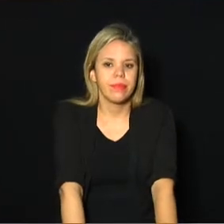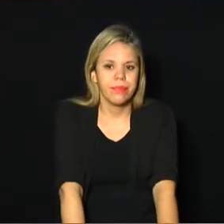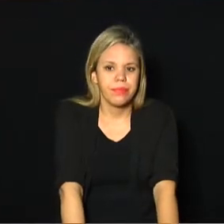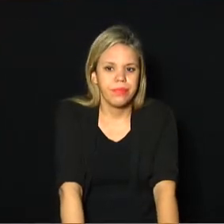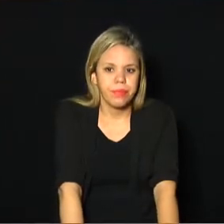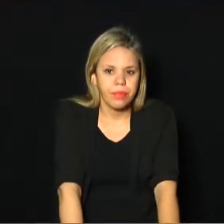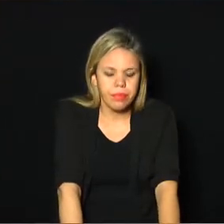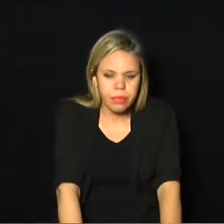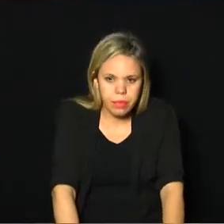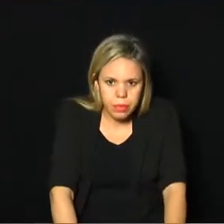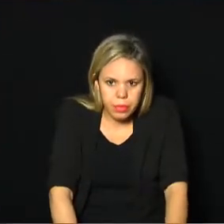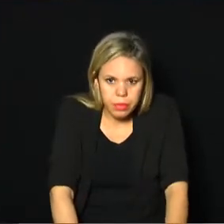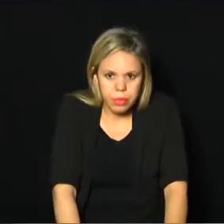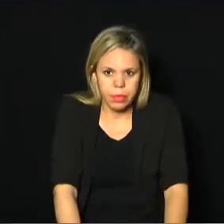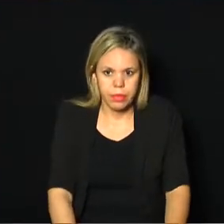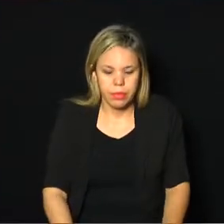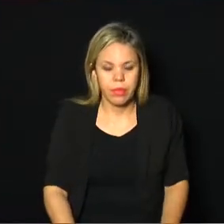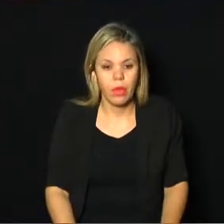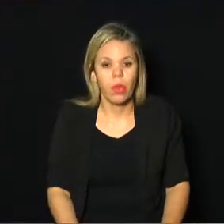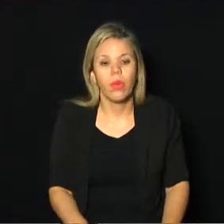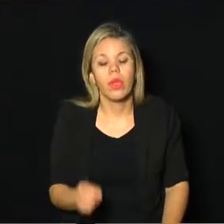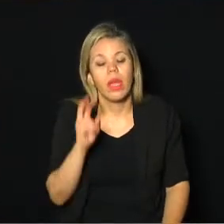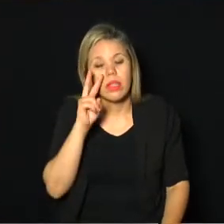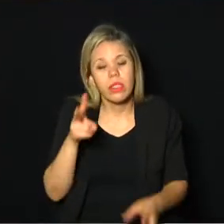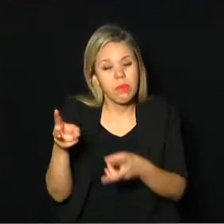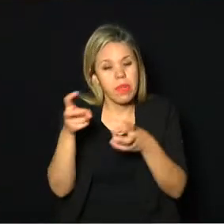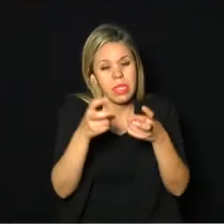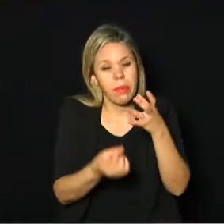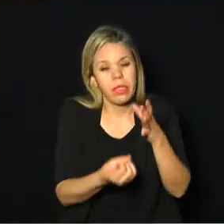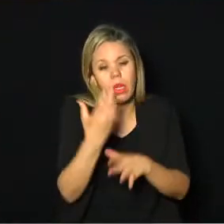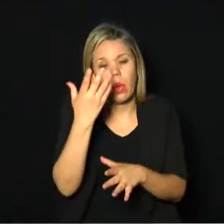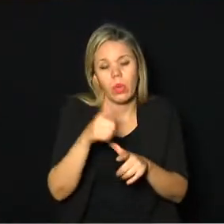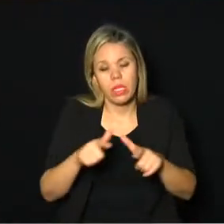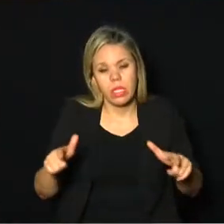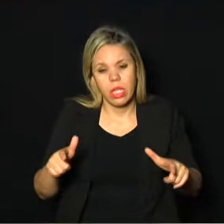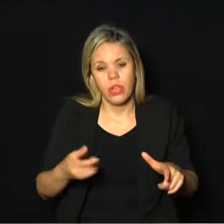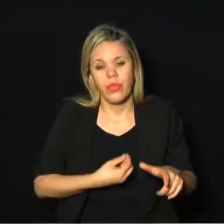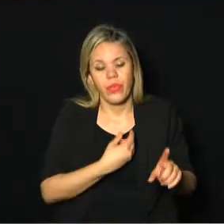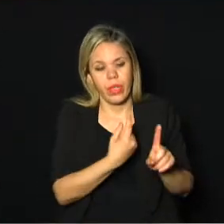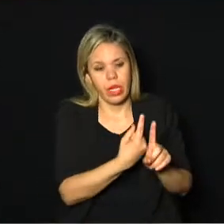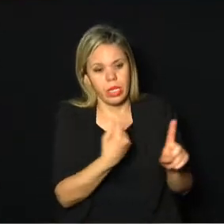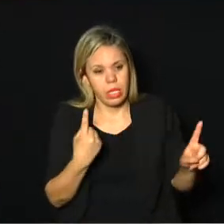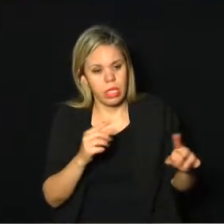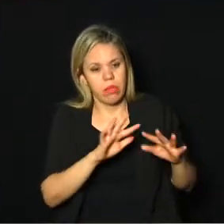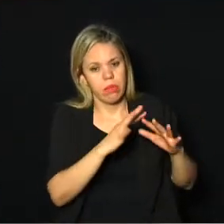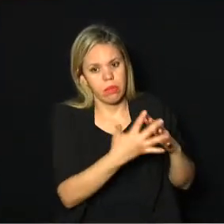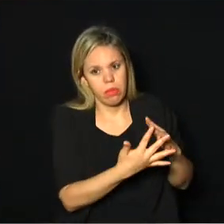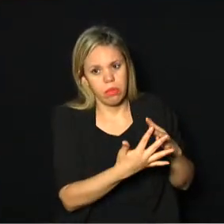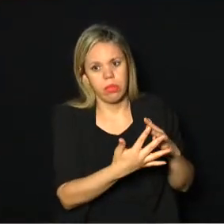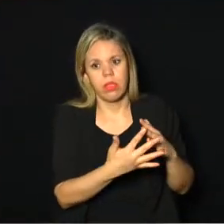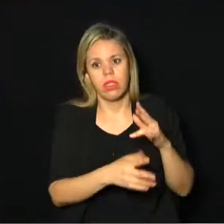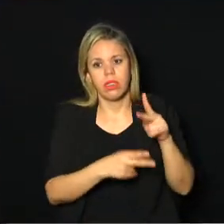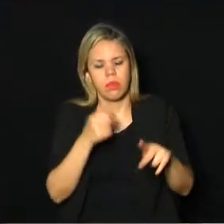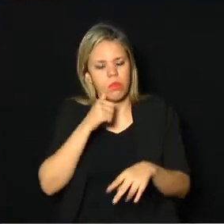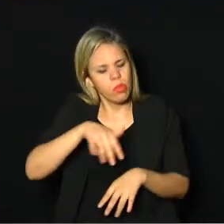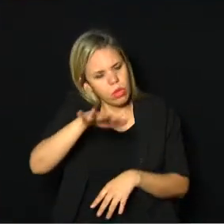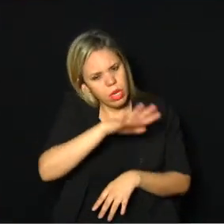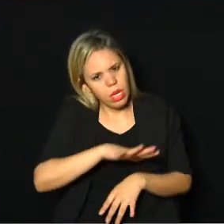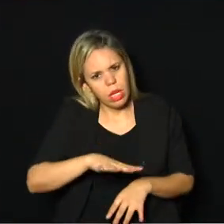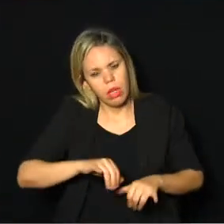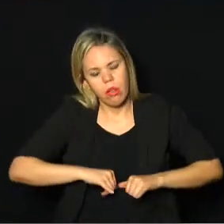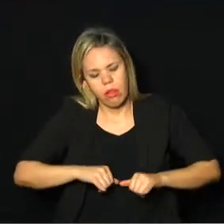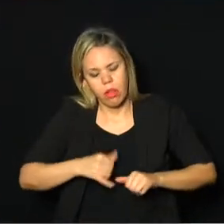Bom, então, assim, nesse cenário que a gente está vivendo, né, um momento de isolamento social, em que as mulheres